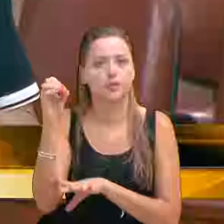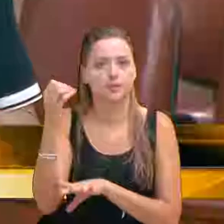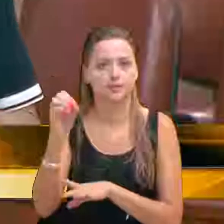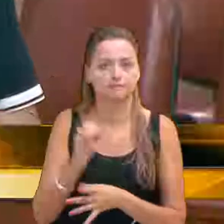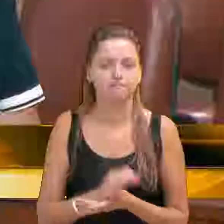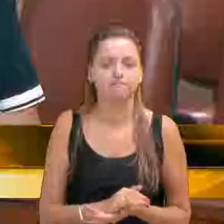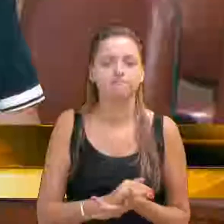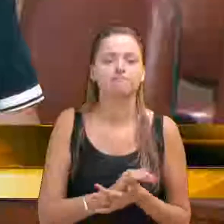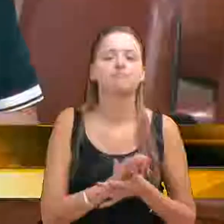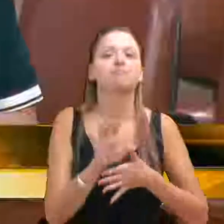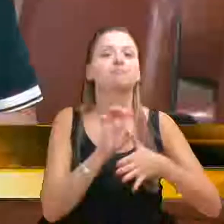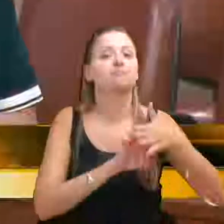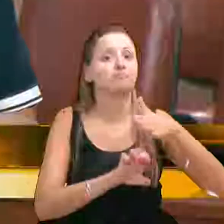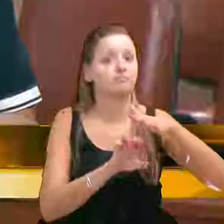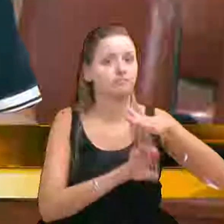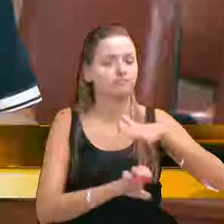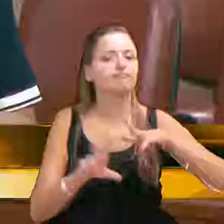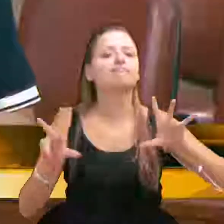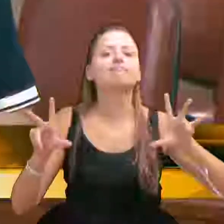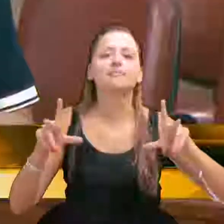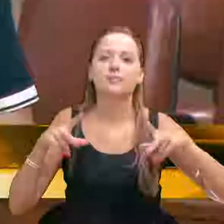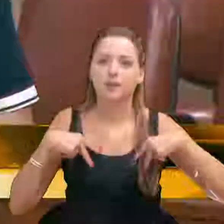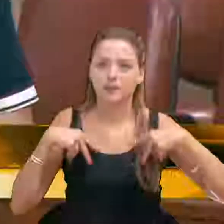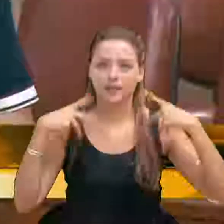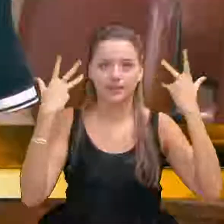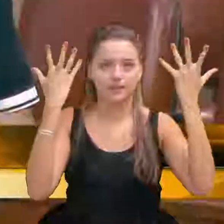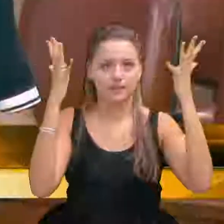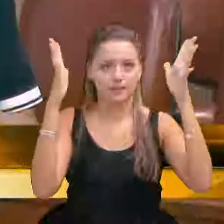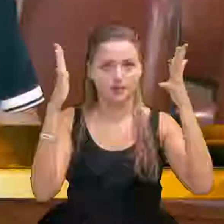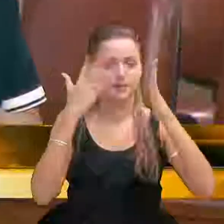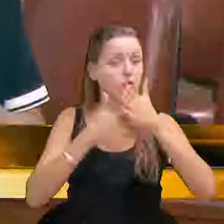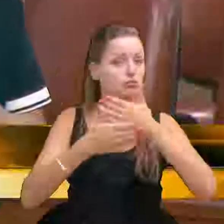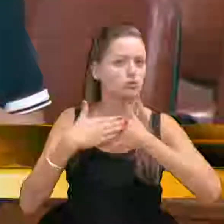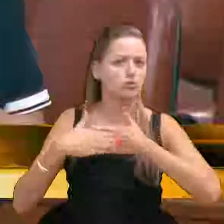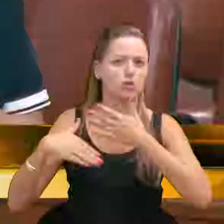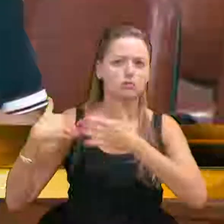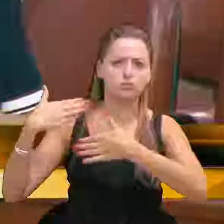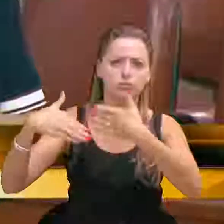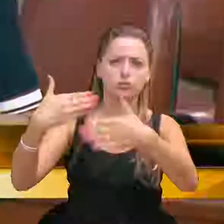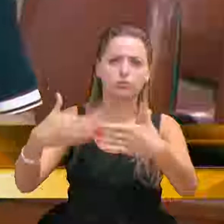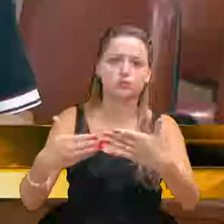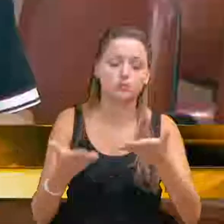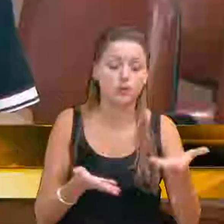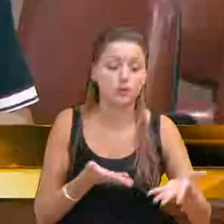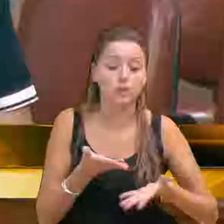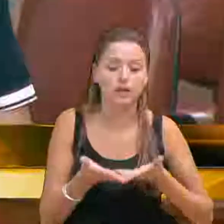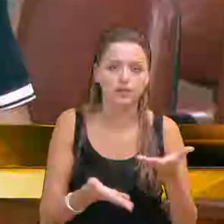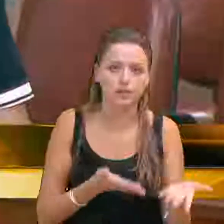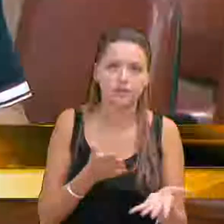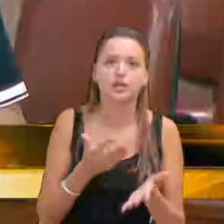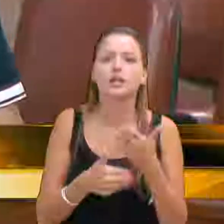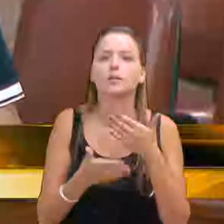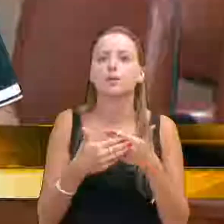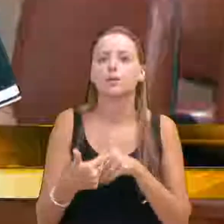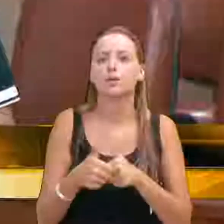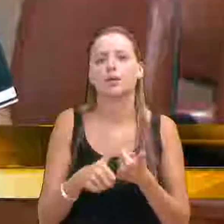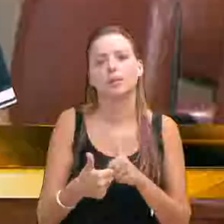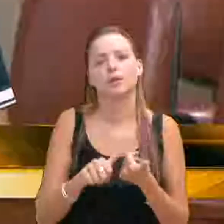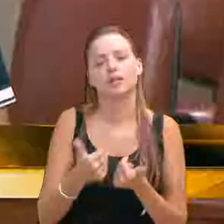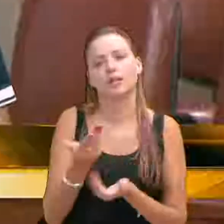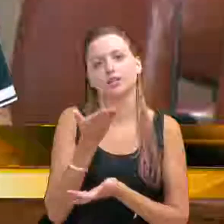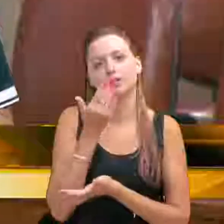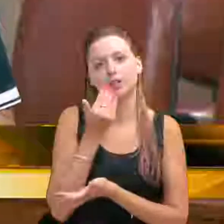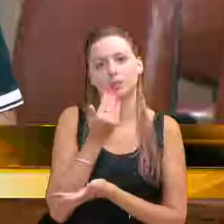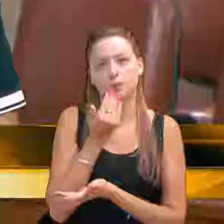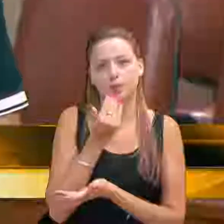Essa é uma empresa que merece notoriedade pela sua trajetória, qualidade ao atendimento e nos produtos oferecidos, além de